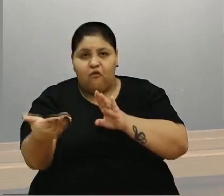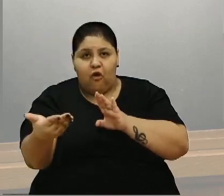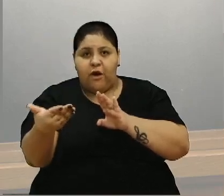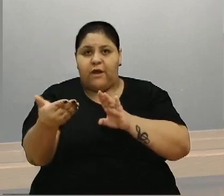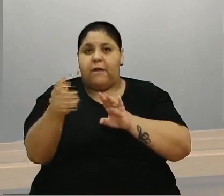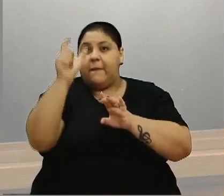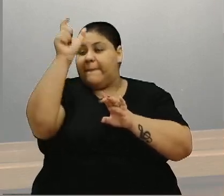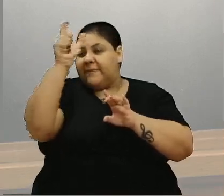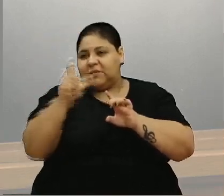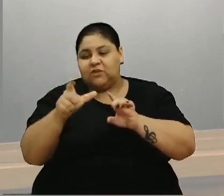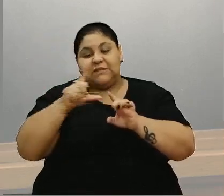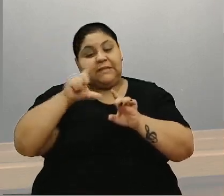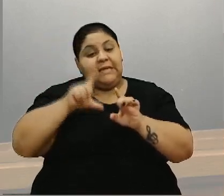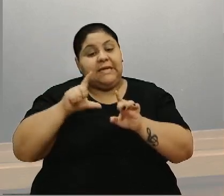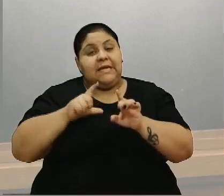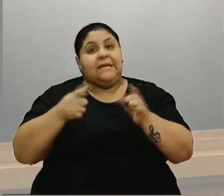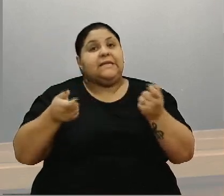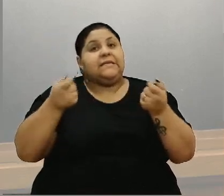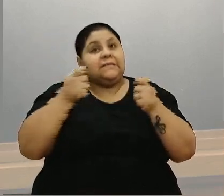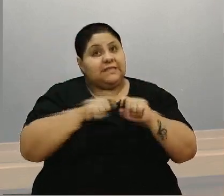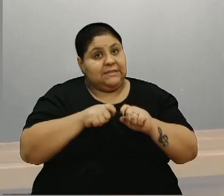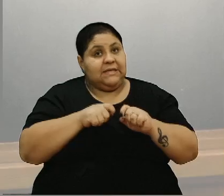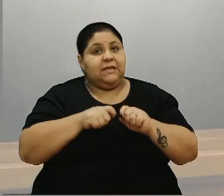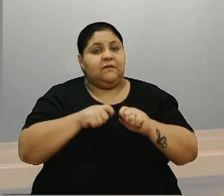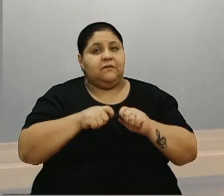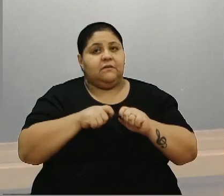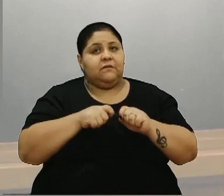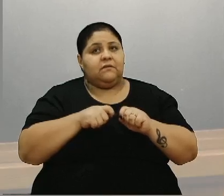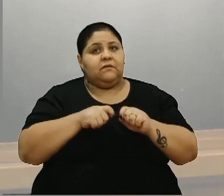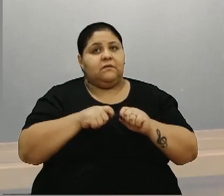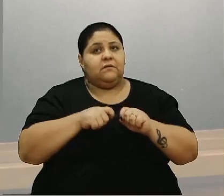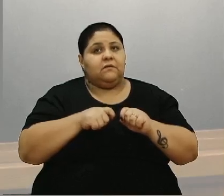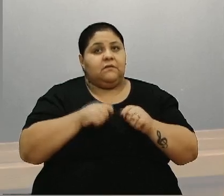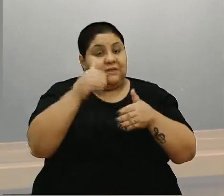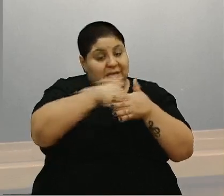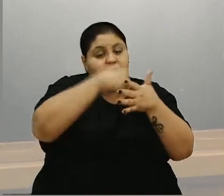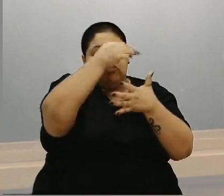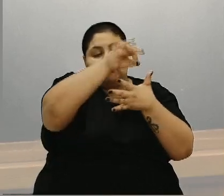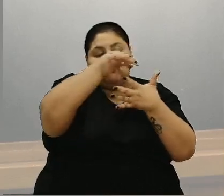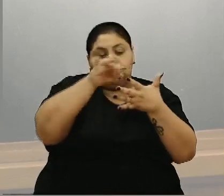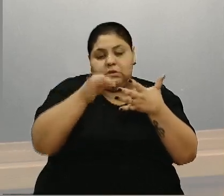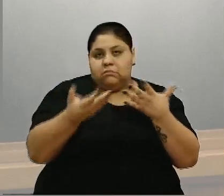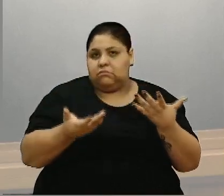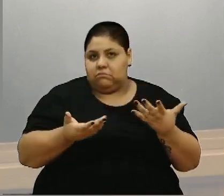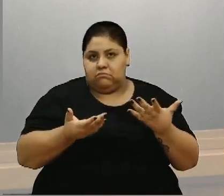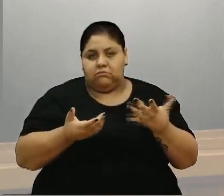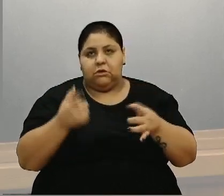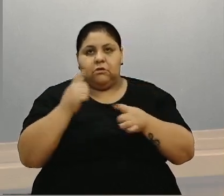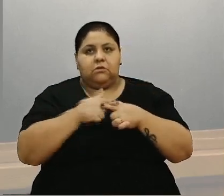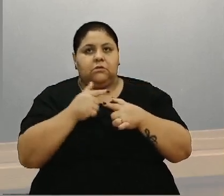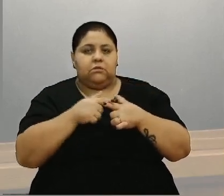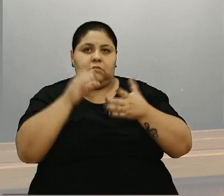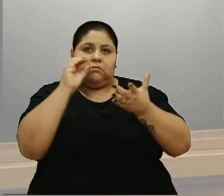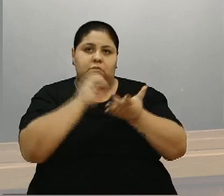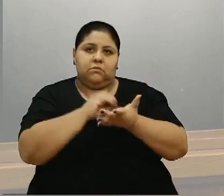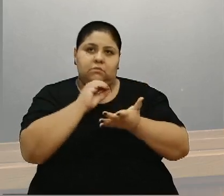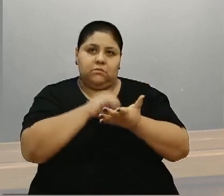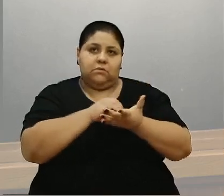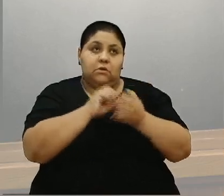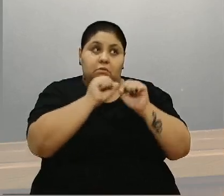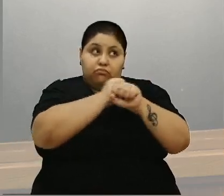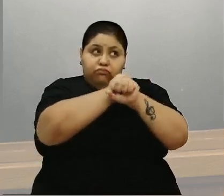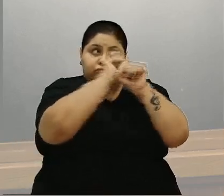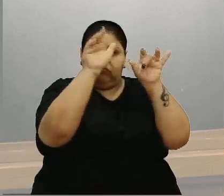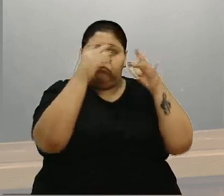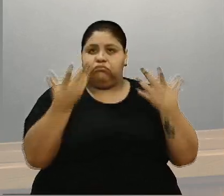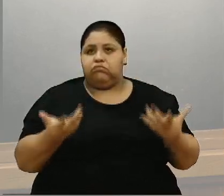muita necessidade, pessoas que precisam, que entram nos critérios mesmo, talvez até por falta de